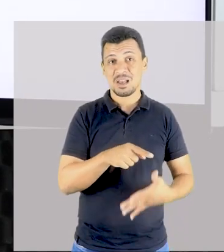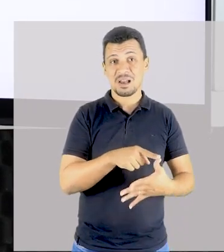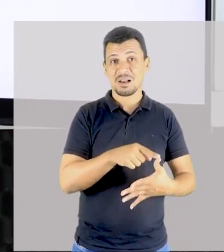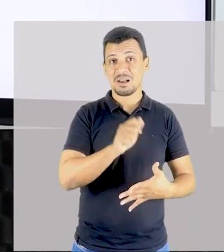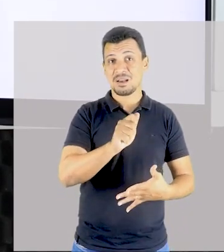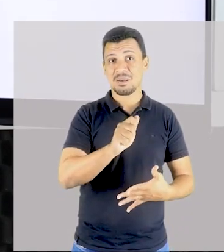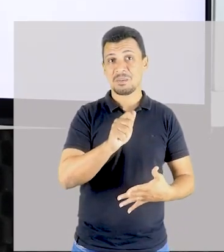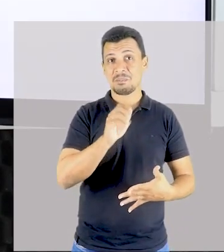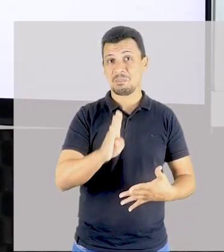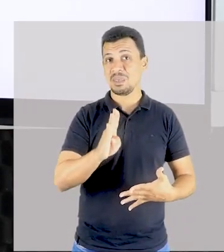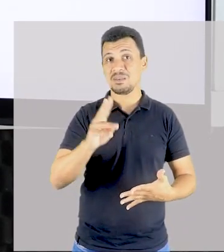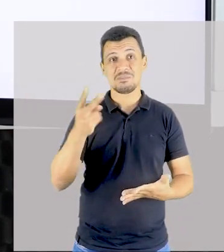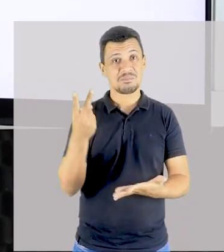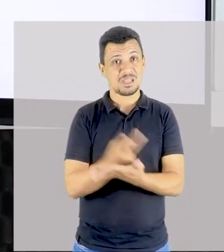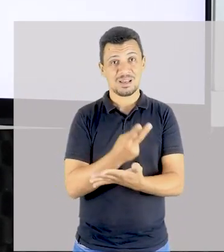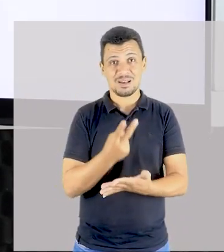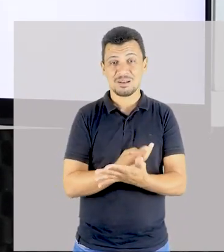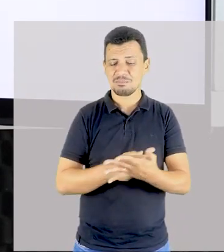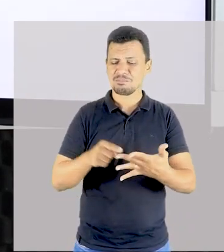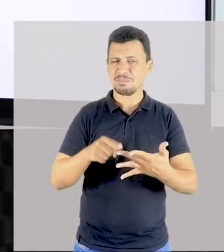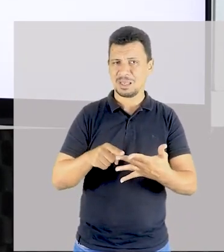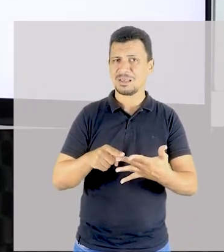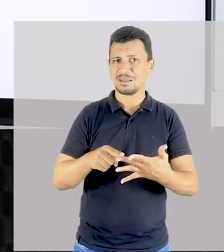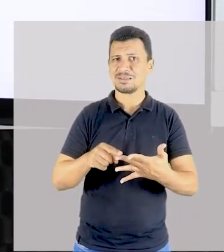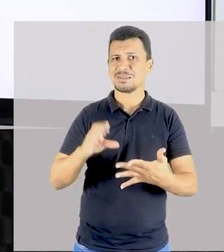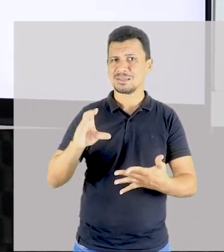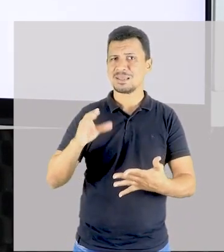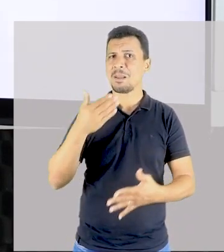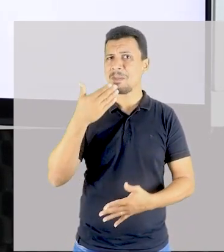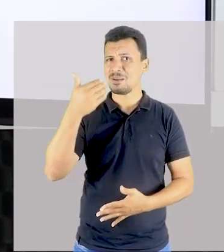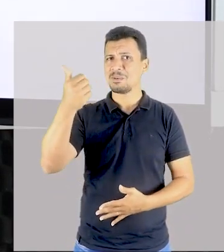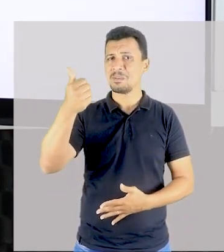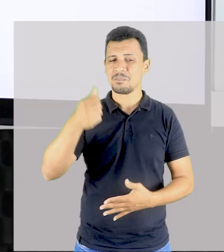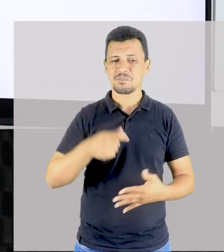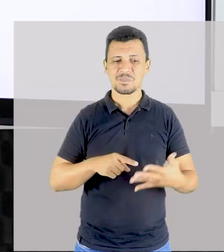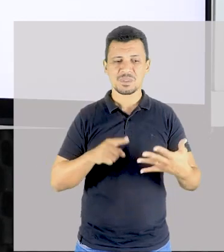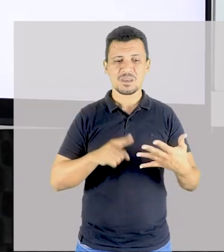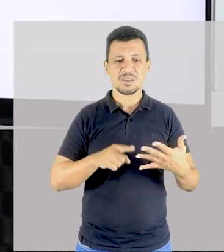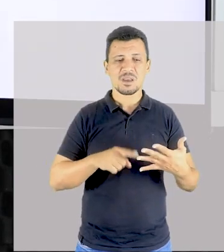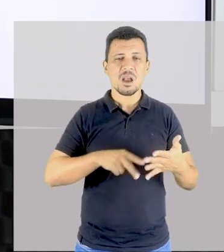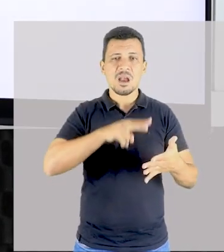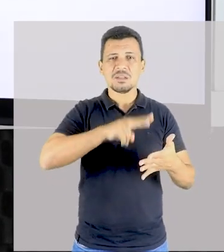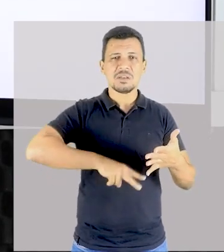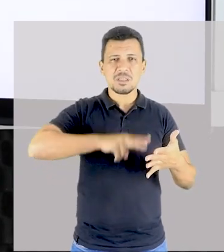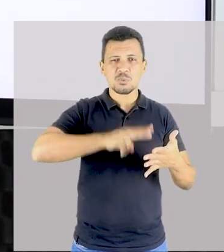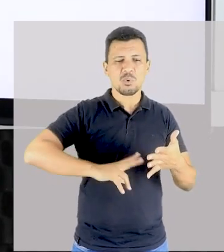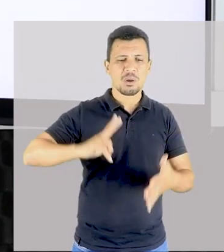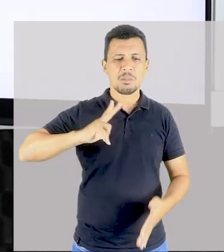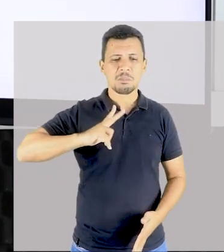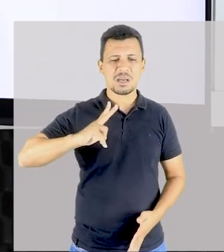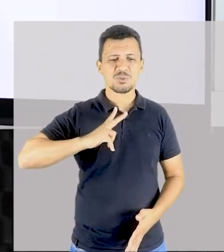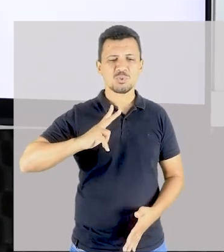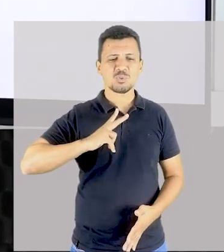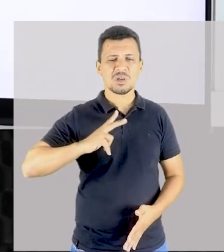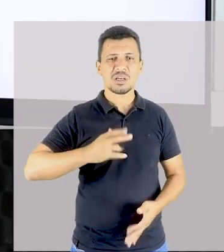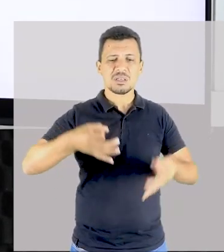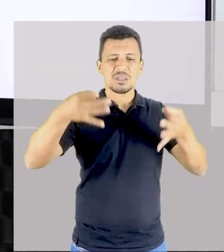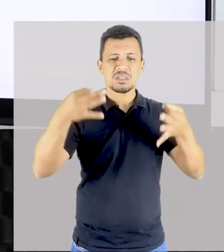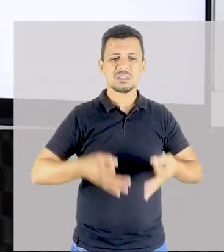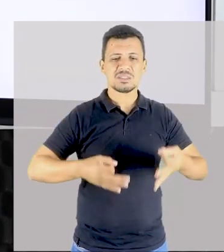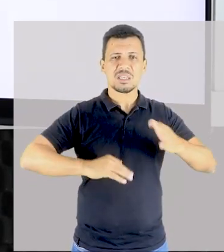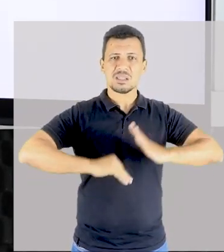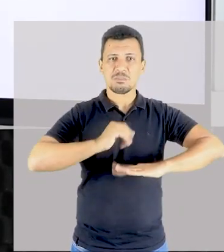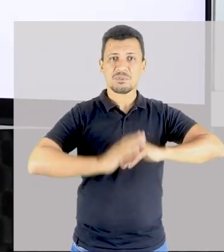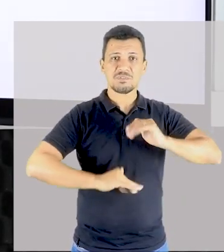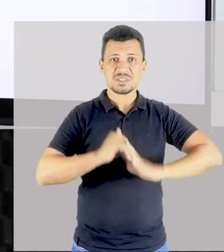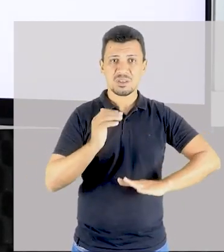letra C Sem problema nenhum vamos ver as outras uma leitura particular e precisa da profissão pessoal a gente tá falando de